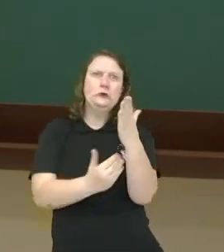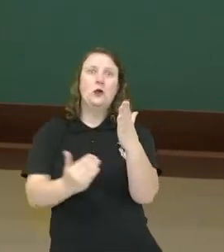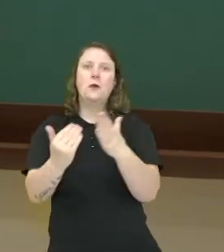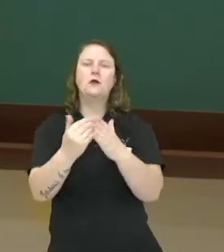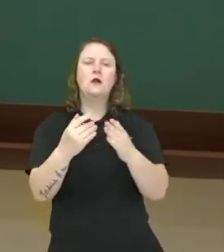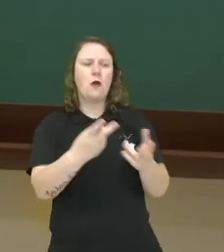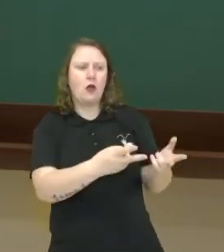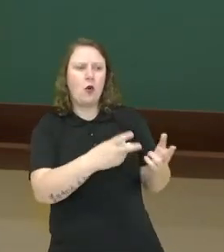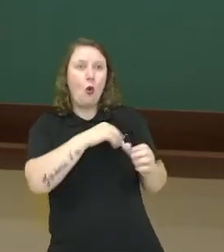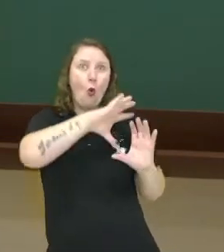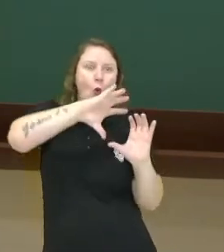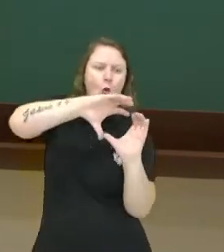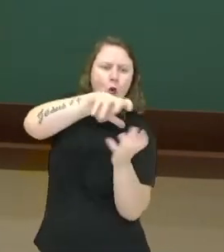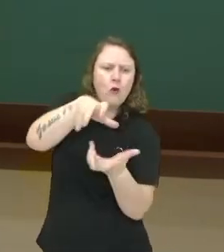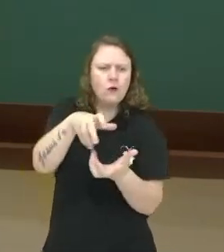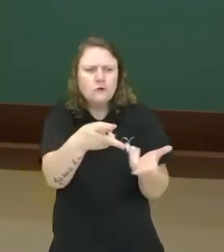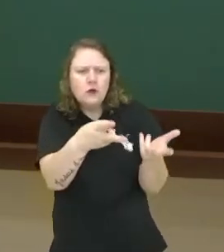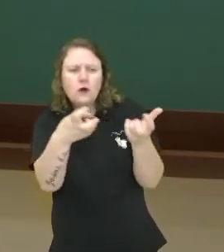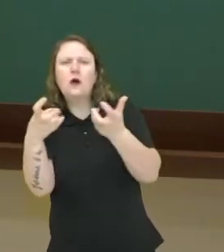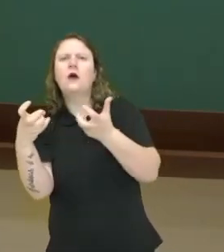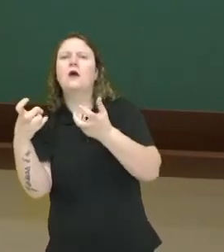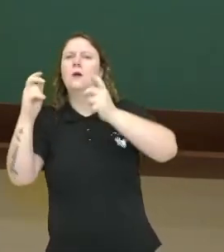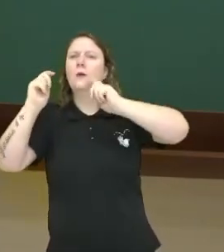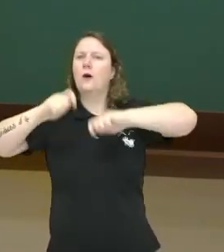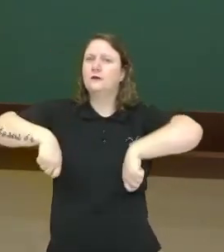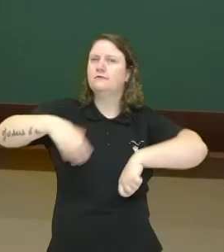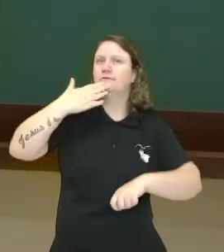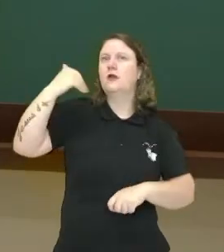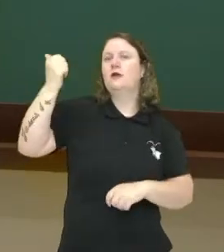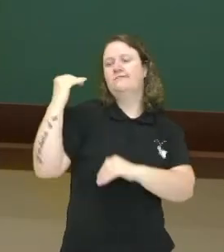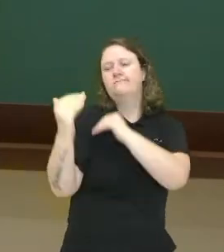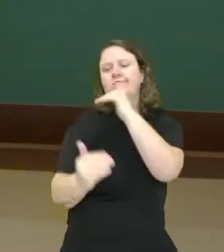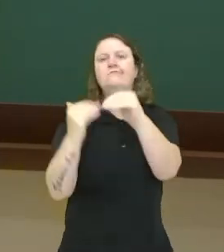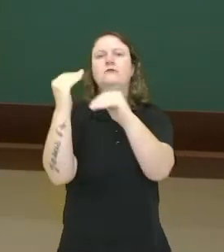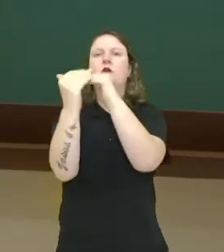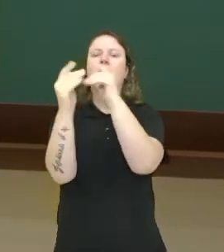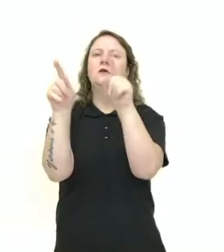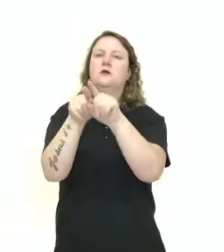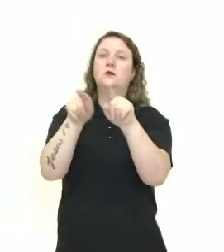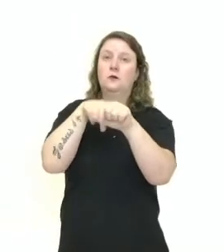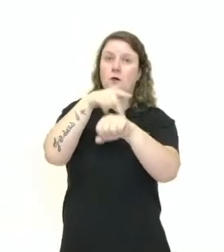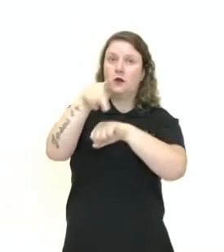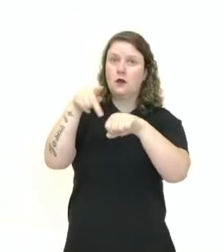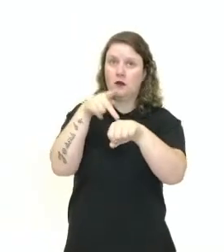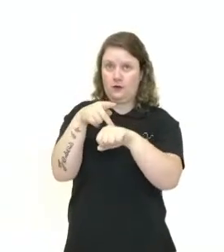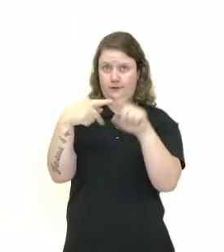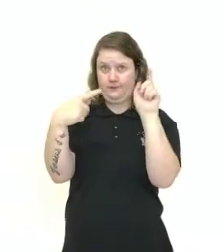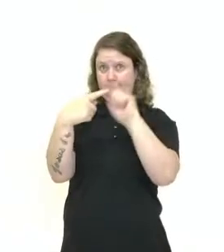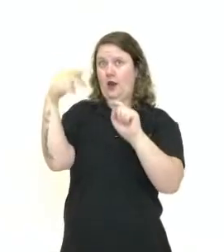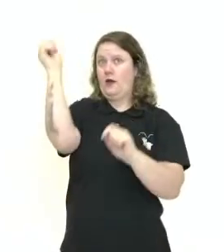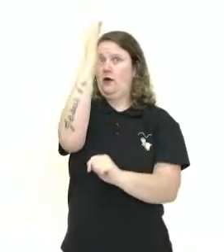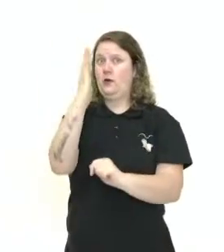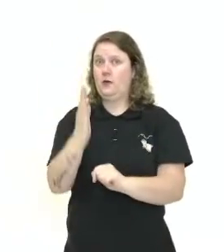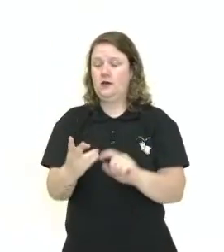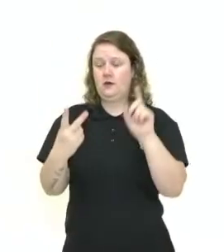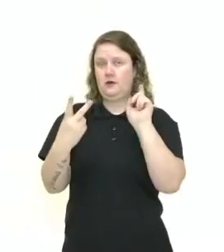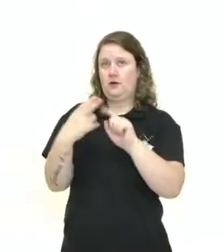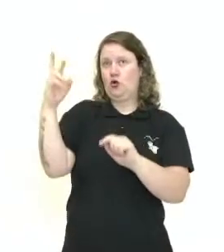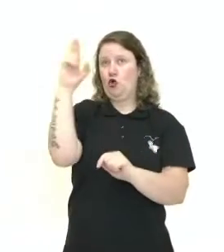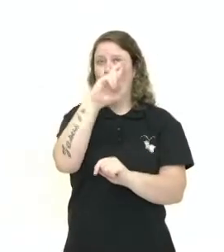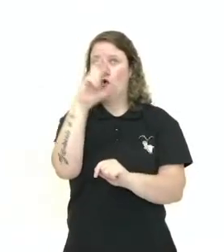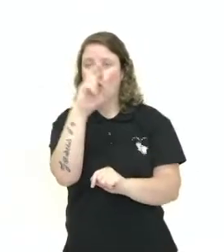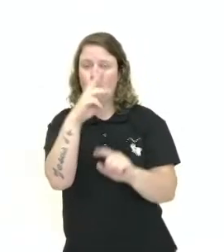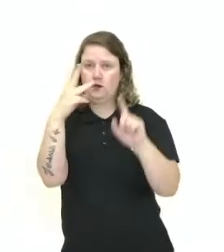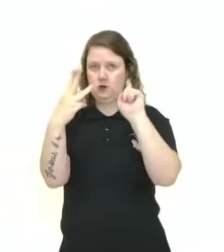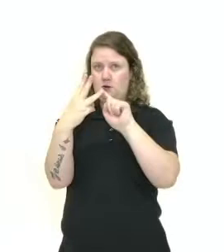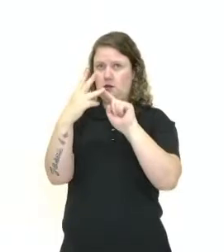reconhecidas como potências emergentes. E quais são esses países? Lembram que a gente falou lá exemplos? O Brasil, a Rússia,